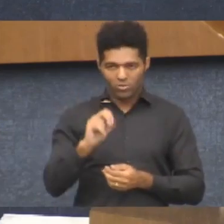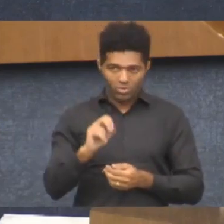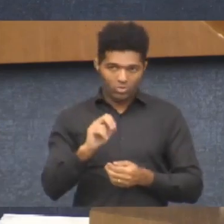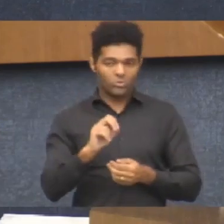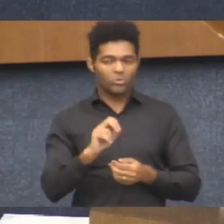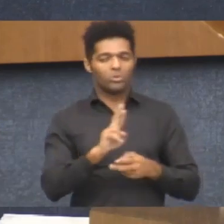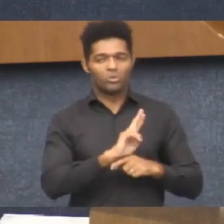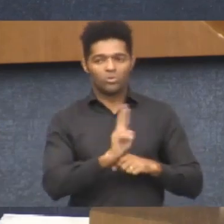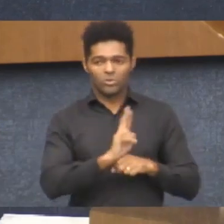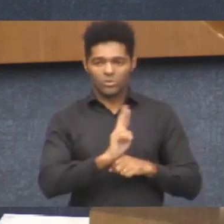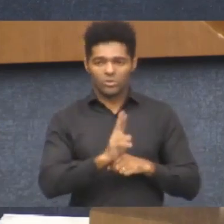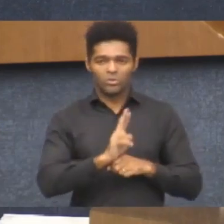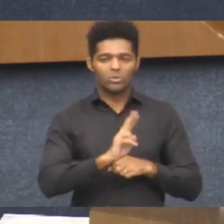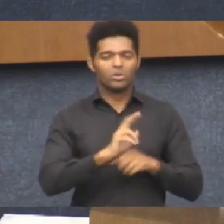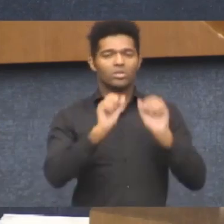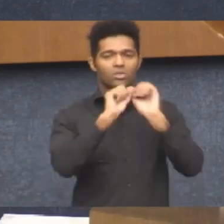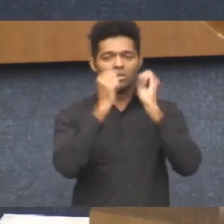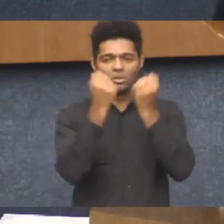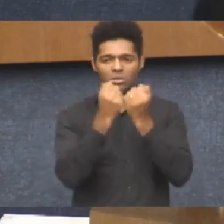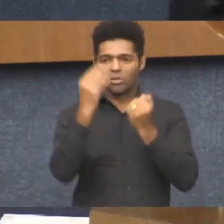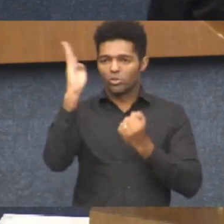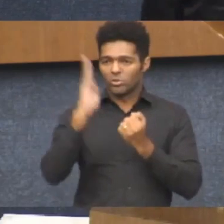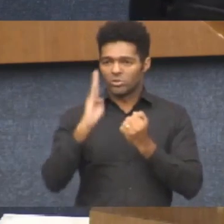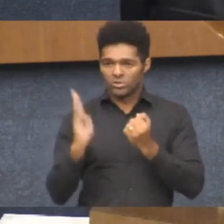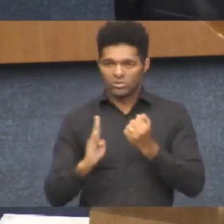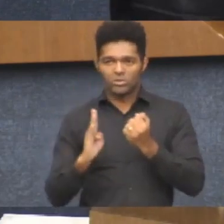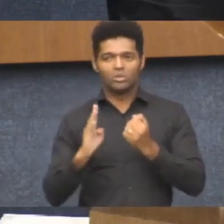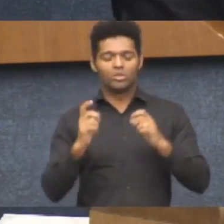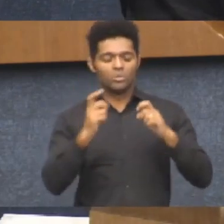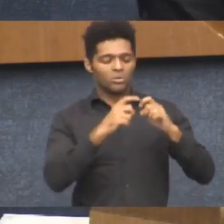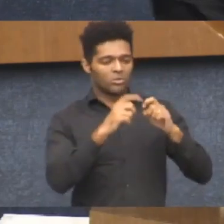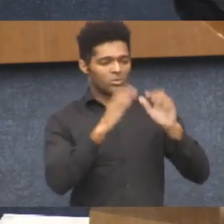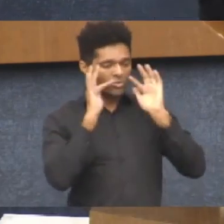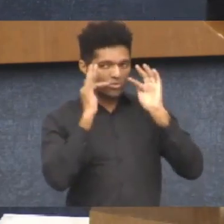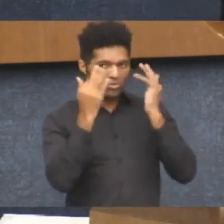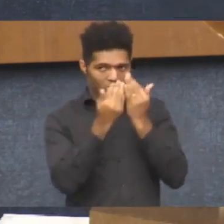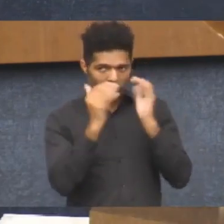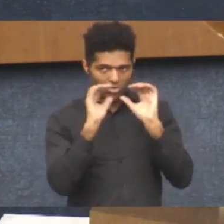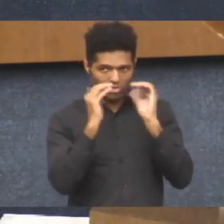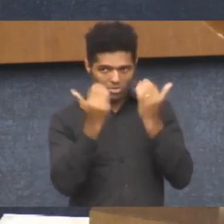Sociedade Brasileira de Medicina de Família e Comunidade.